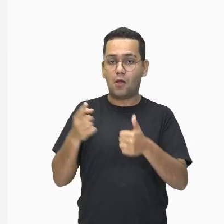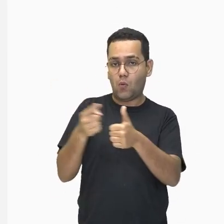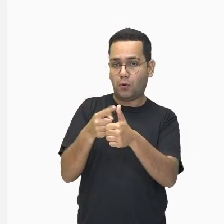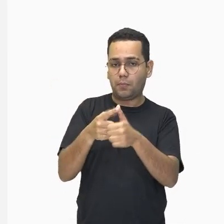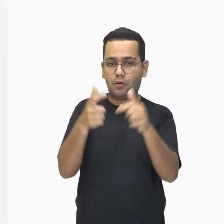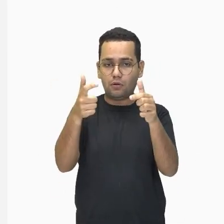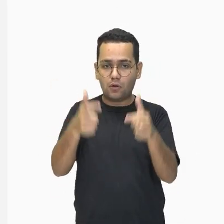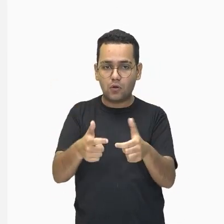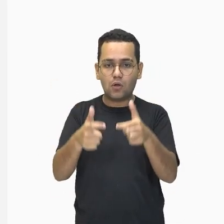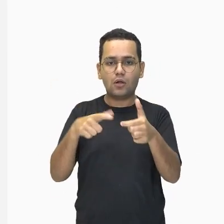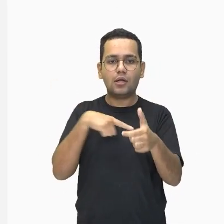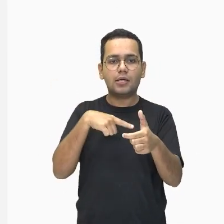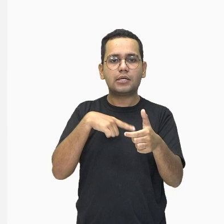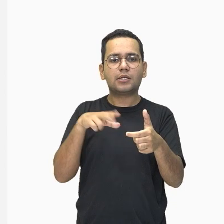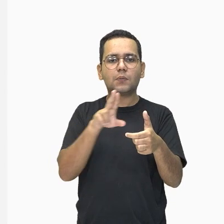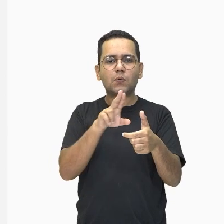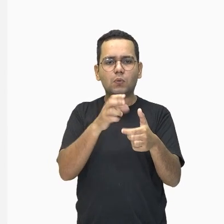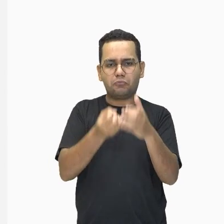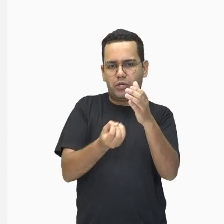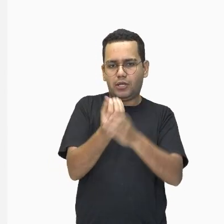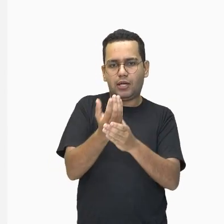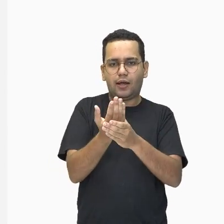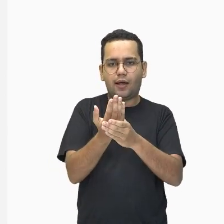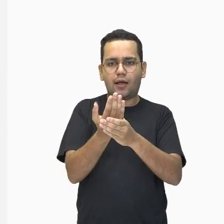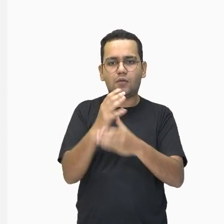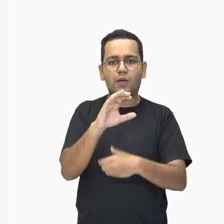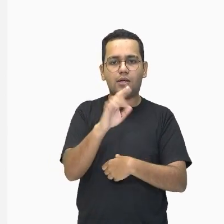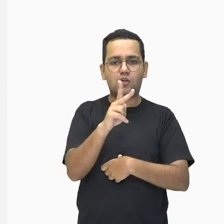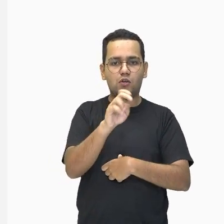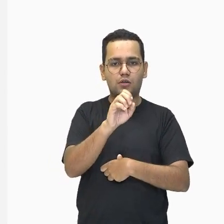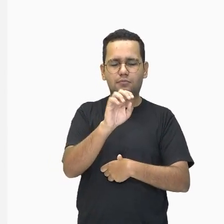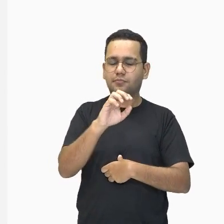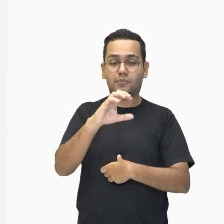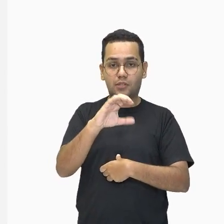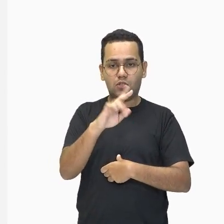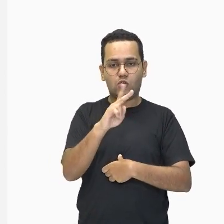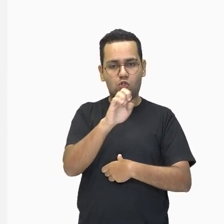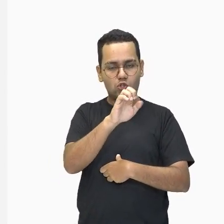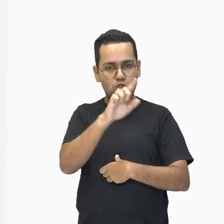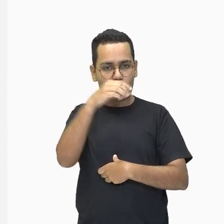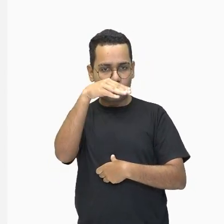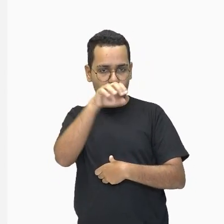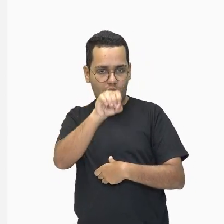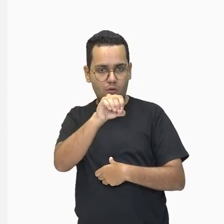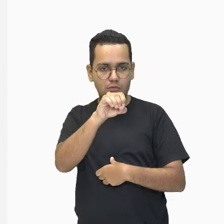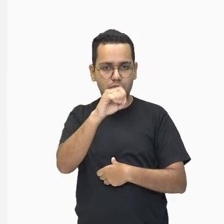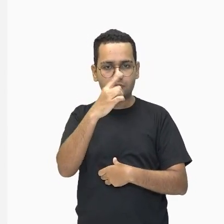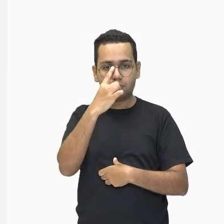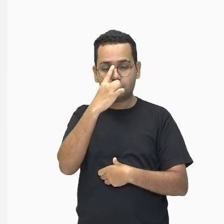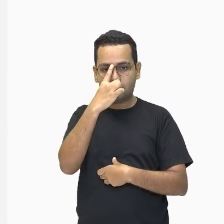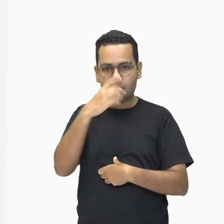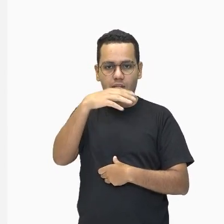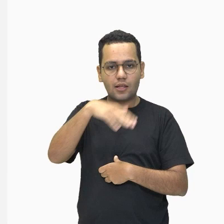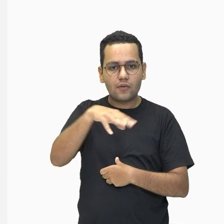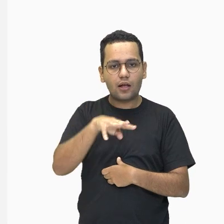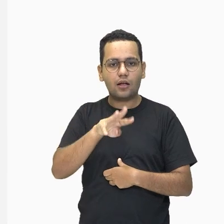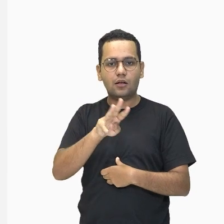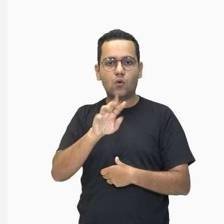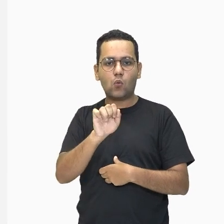de Chelm, inaugurado em Watergau, parte da Polônia anexada à